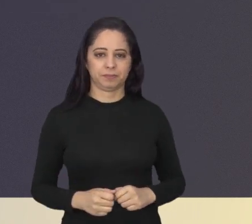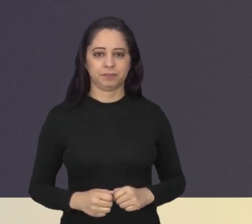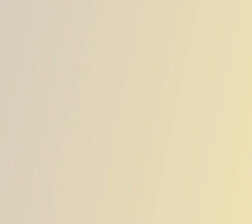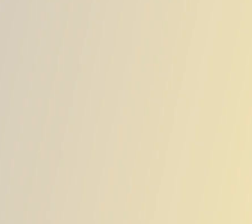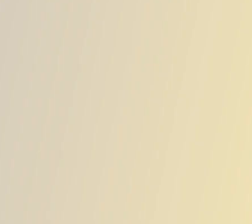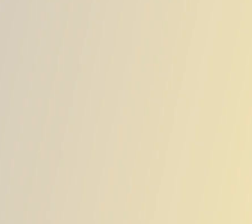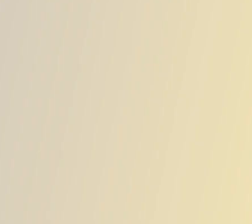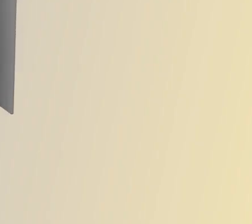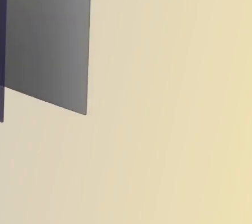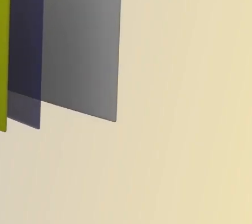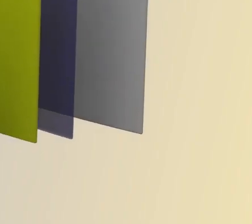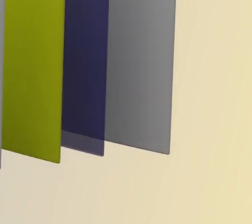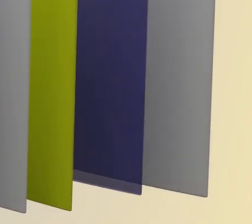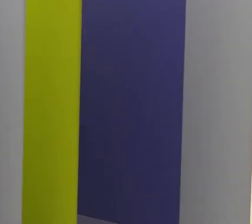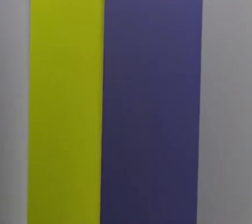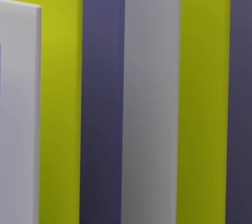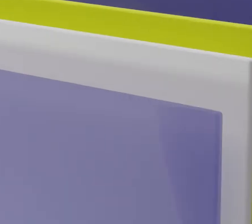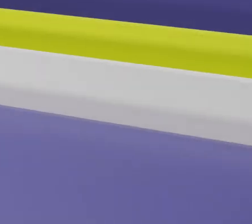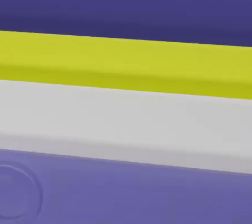câmarasjc.sp.gov.br.